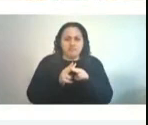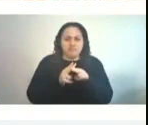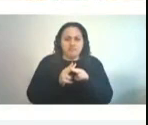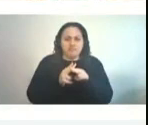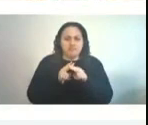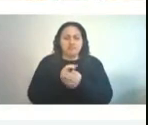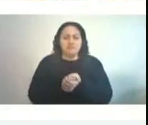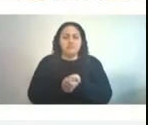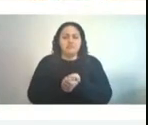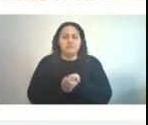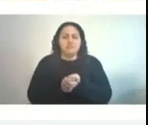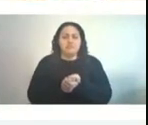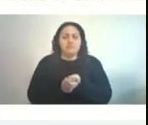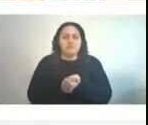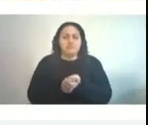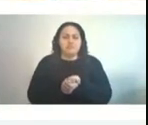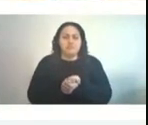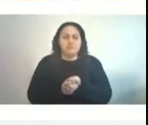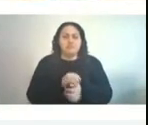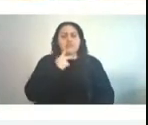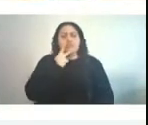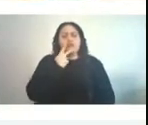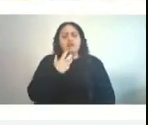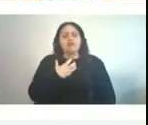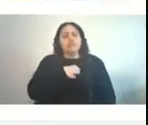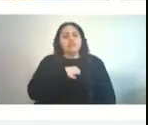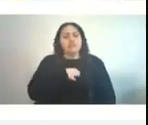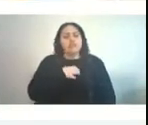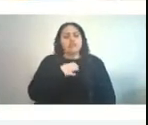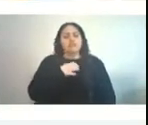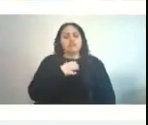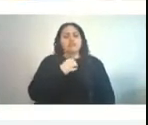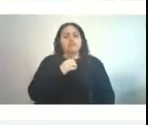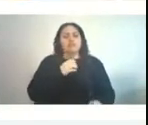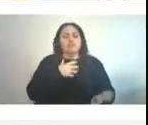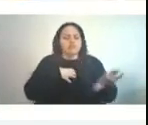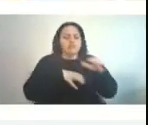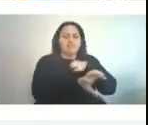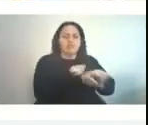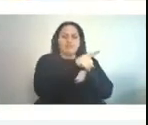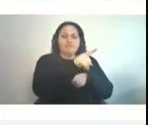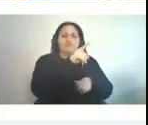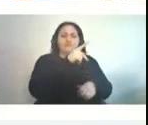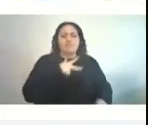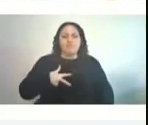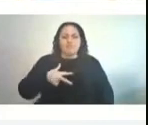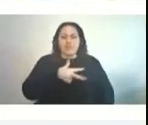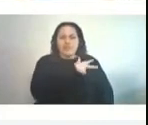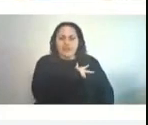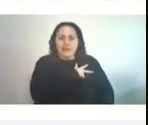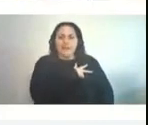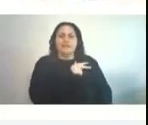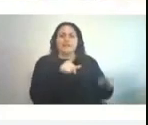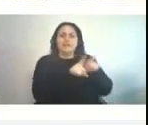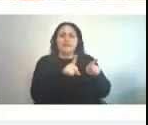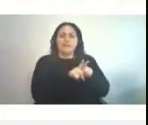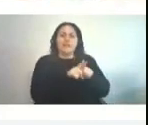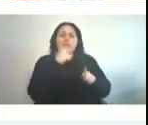se coloca no lugar dos pacientes, de forma prática responde às necessidades reais da comunidade, diz a professora